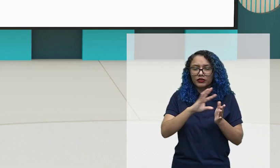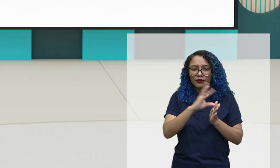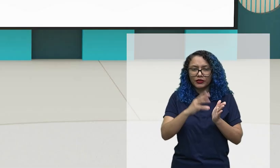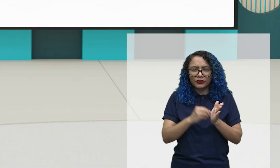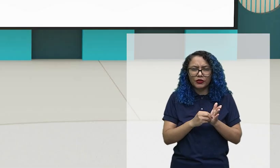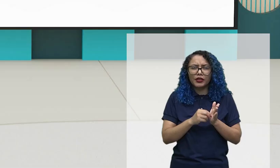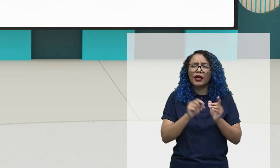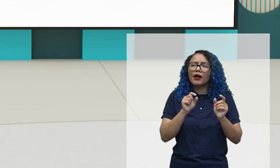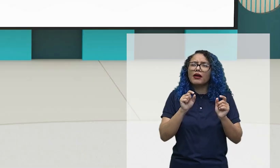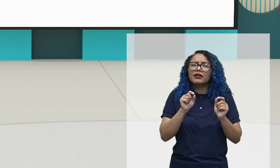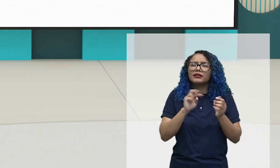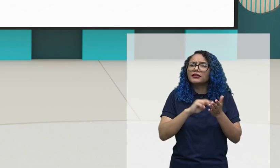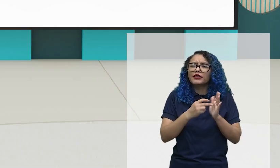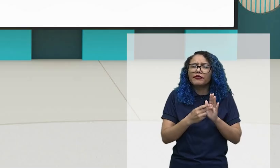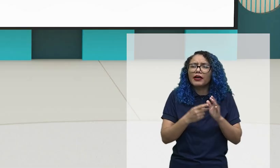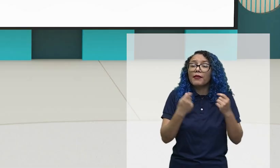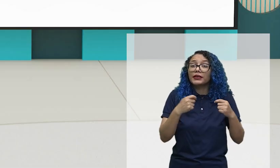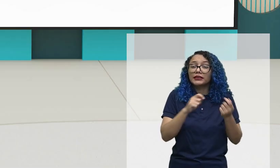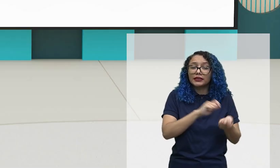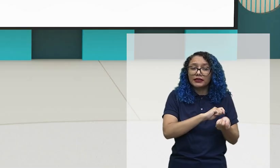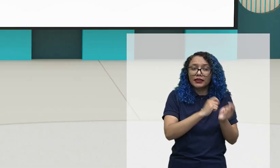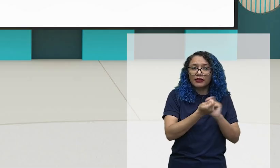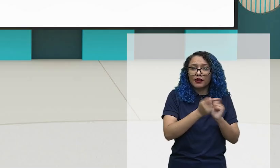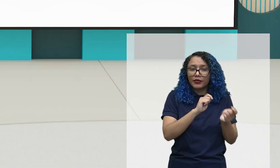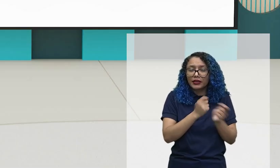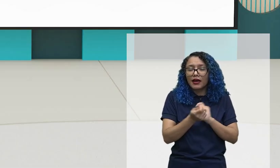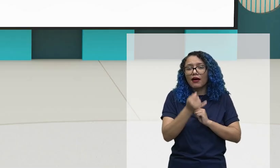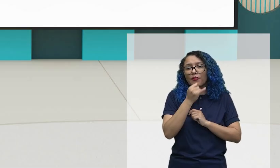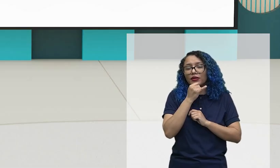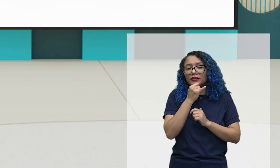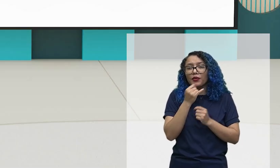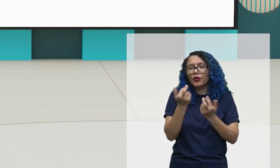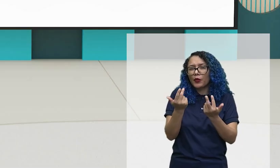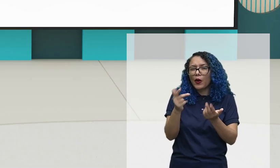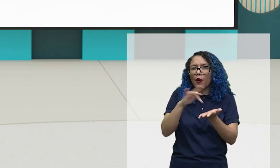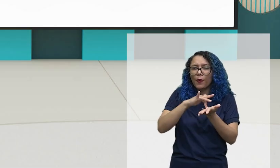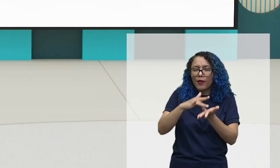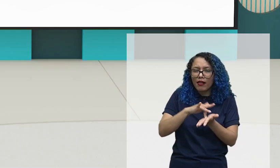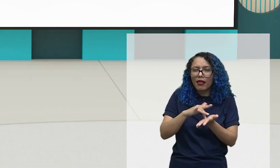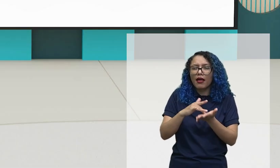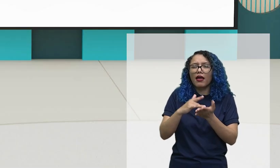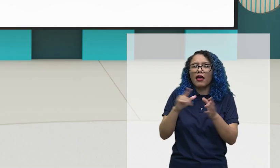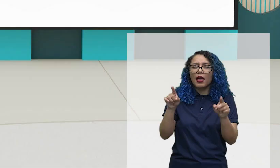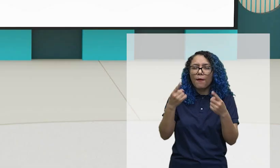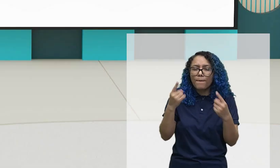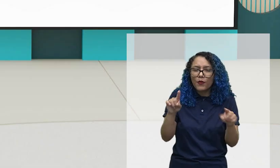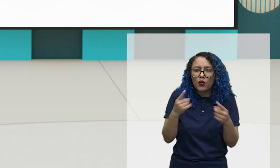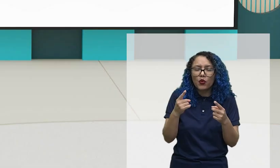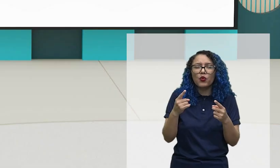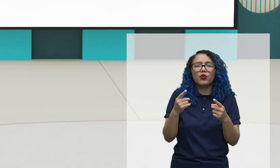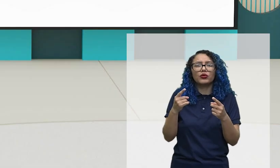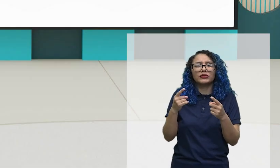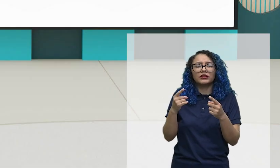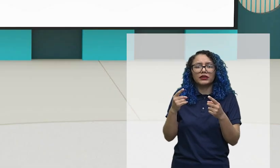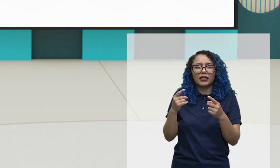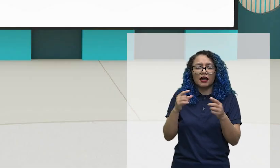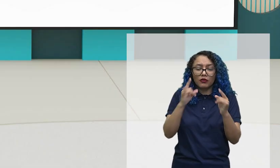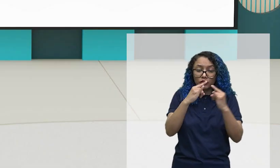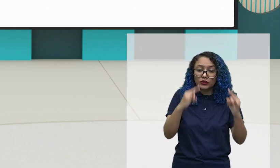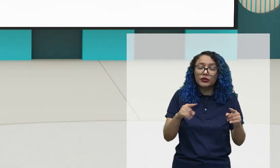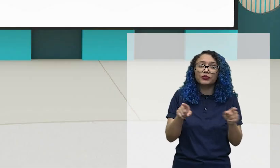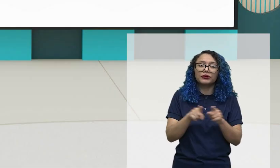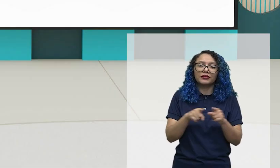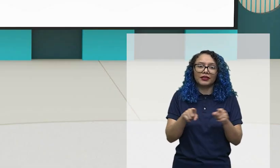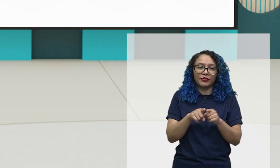nosso contexto amazônico é entender que tudo precisa ser adaptado. Assim como, por exemplo, o balé clássico, a nossa música clássica.